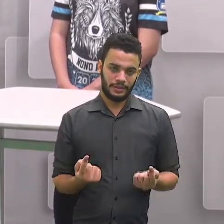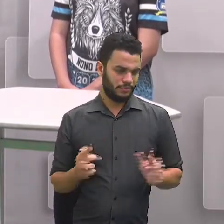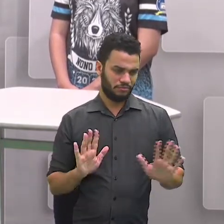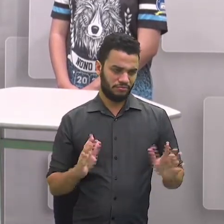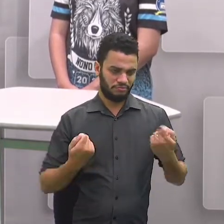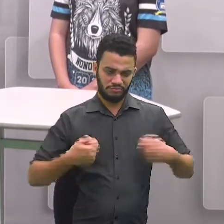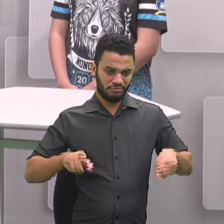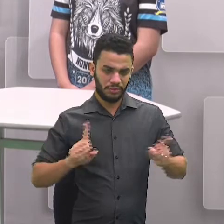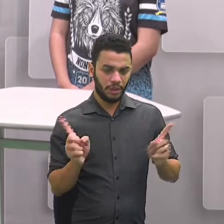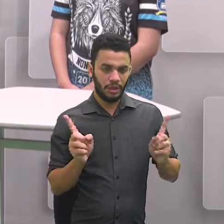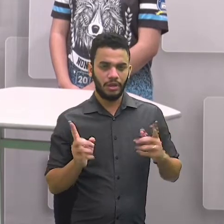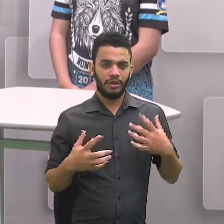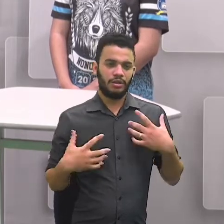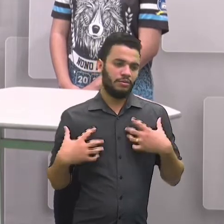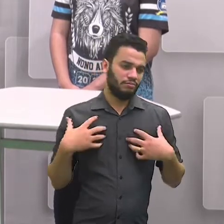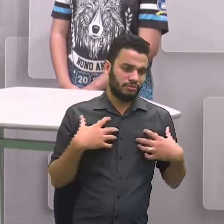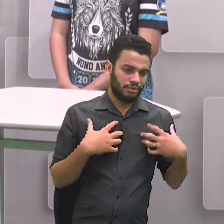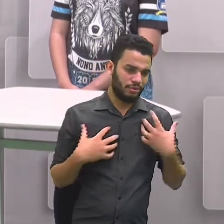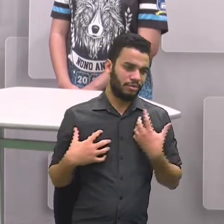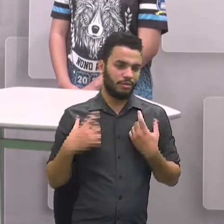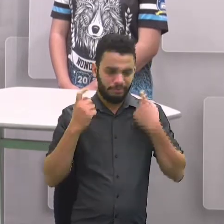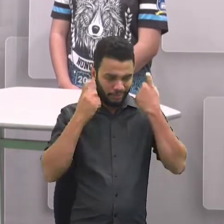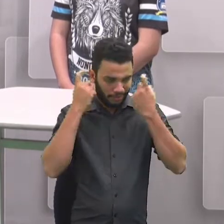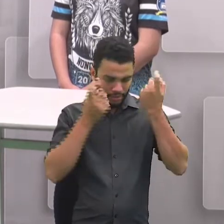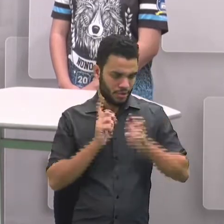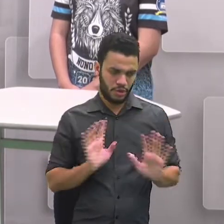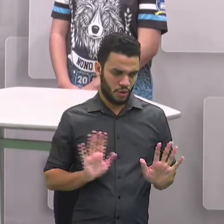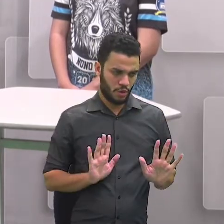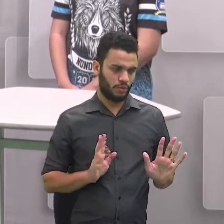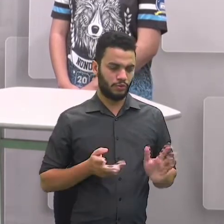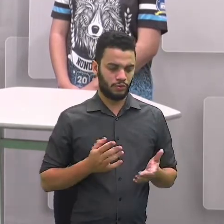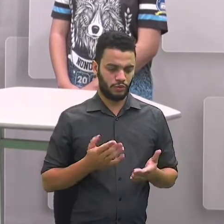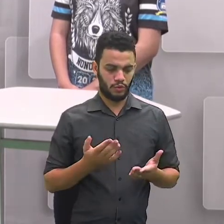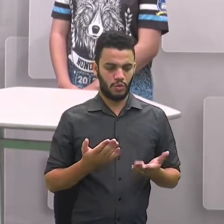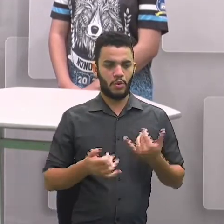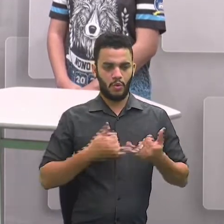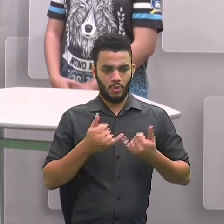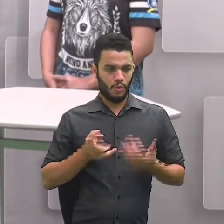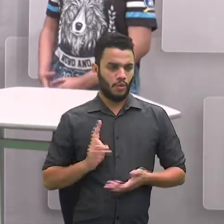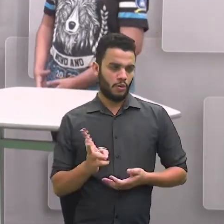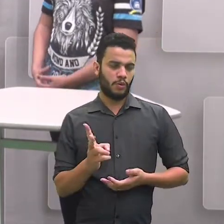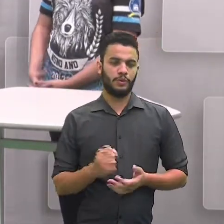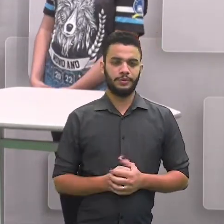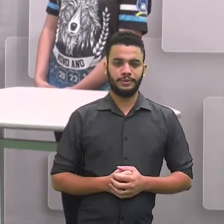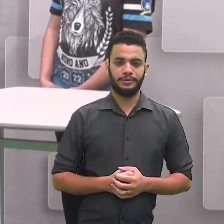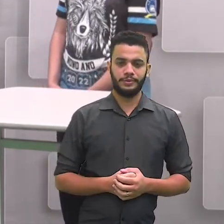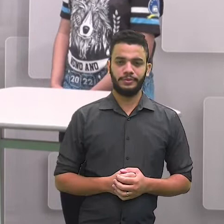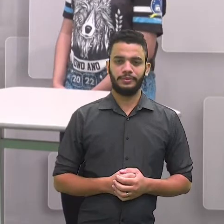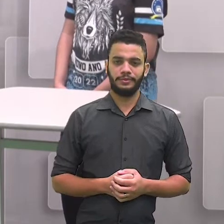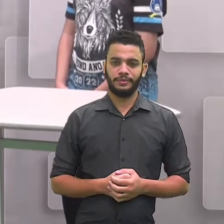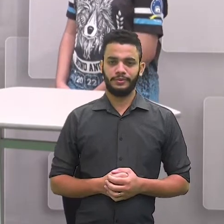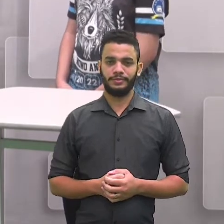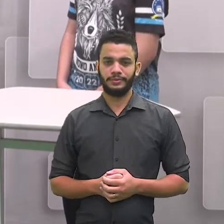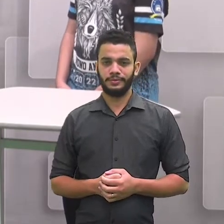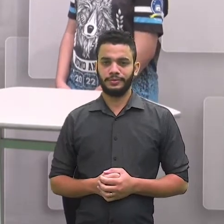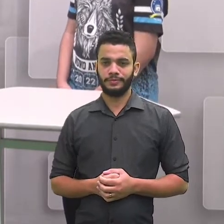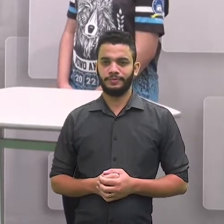desanime. Vamos ver. Vamos prosseguir agora. Gabriela. Sim?